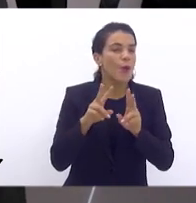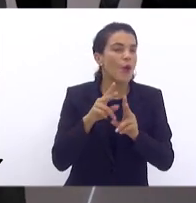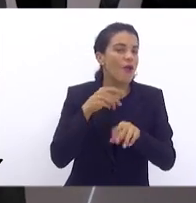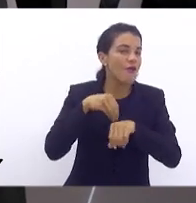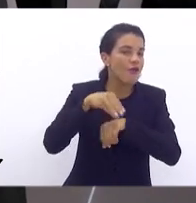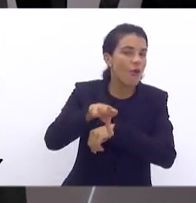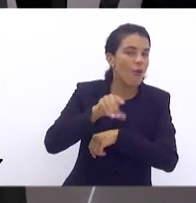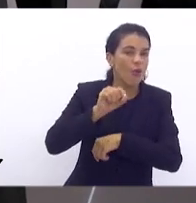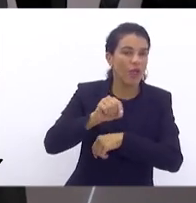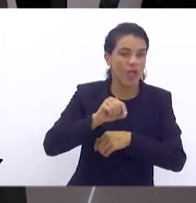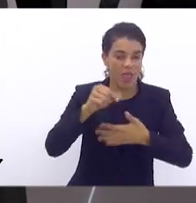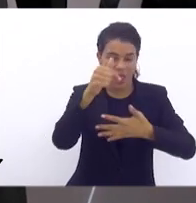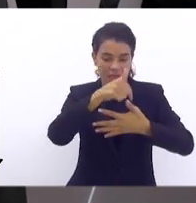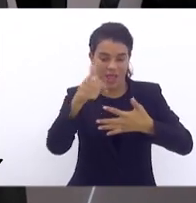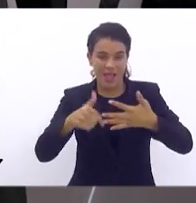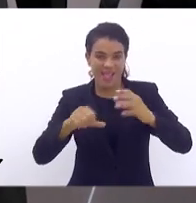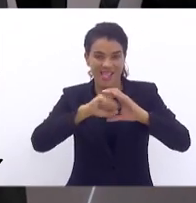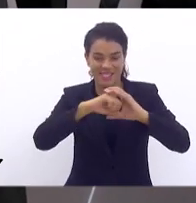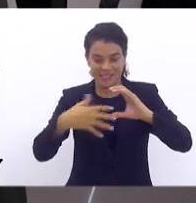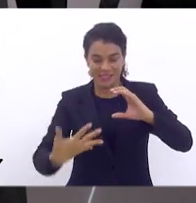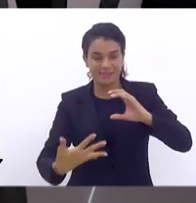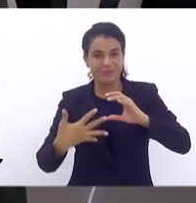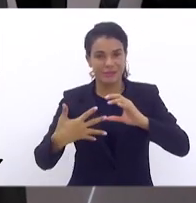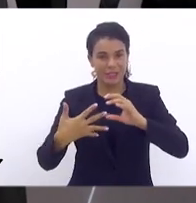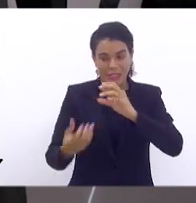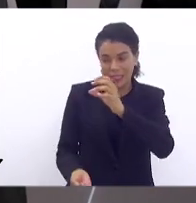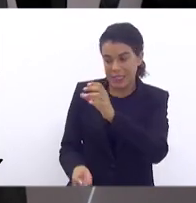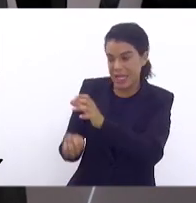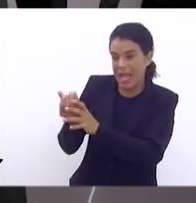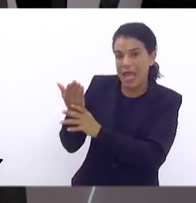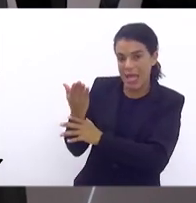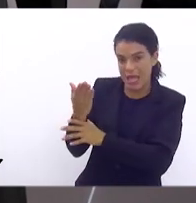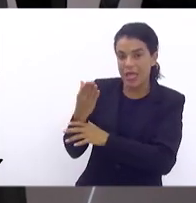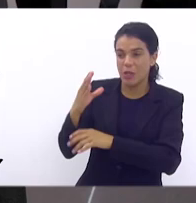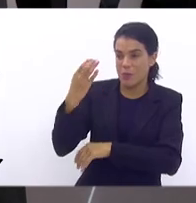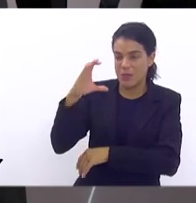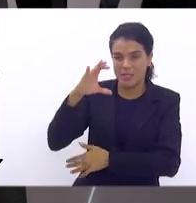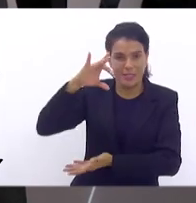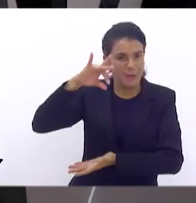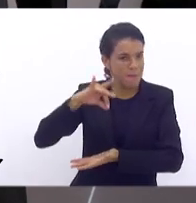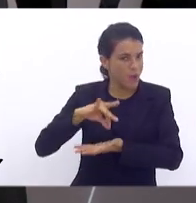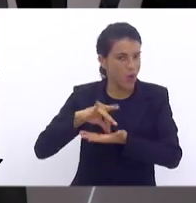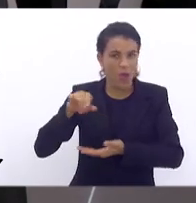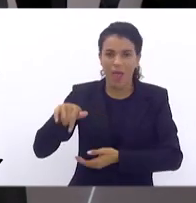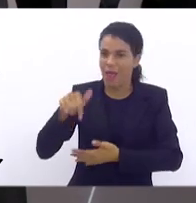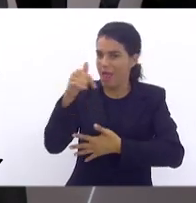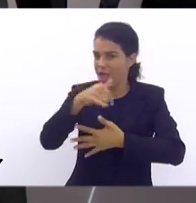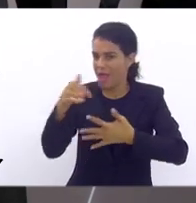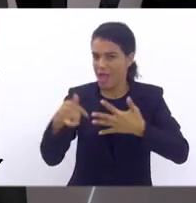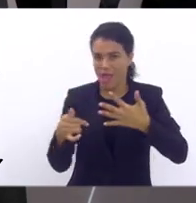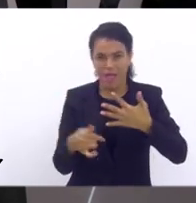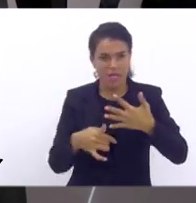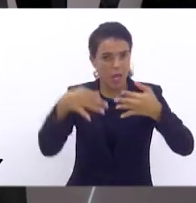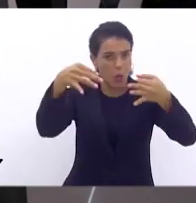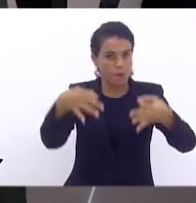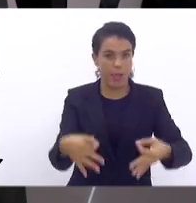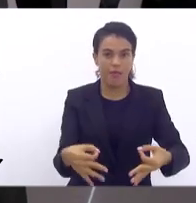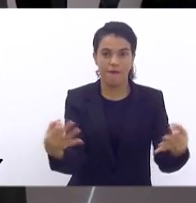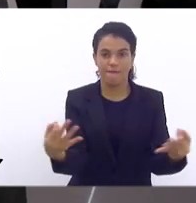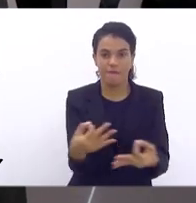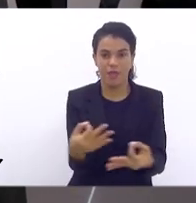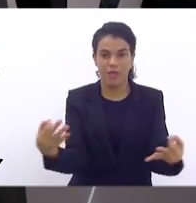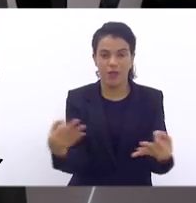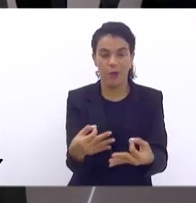esses critérios então desenvolvidos a partir de uma ciência exata eles eram critérios isentos acontece que